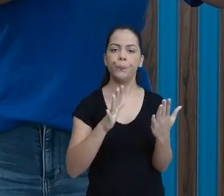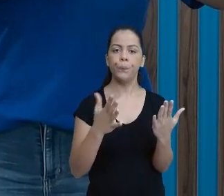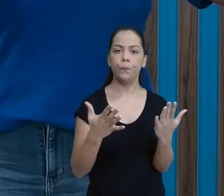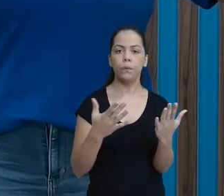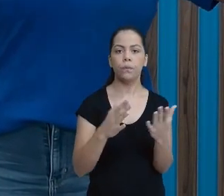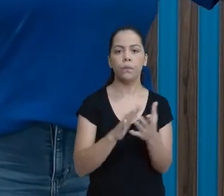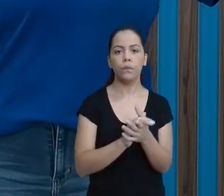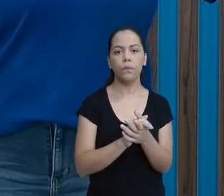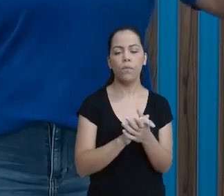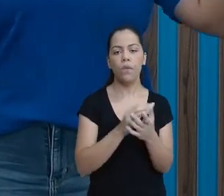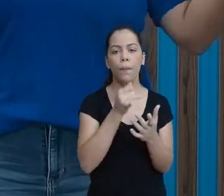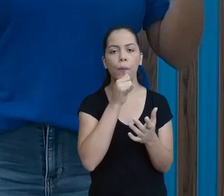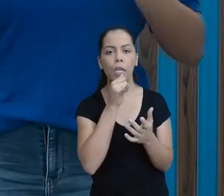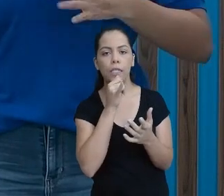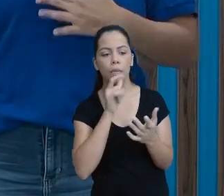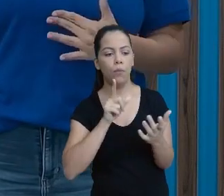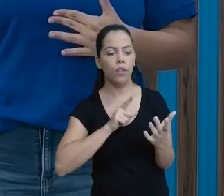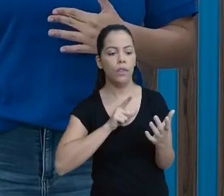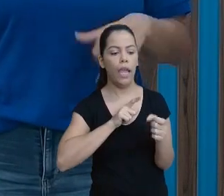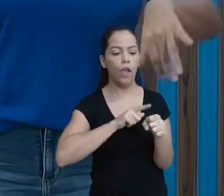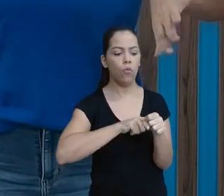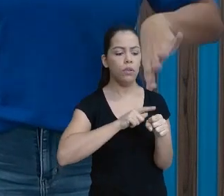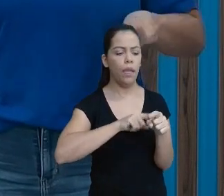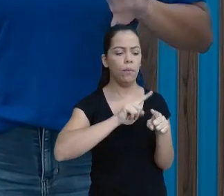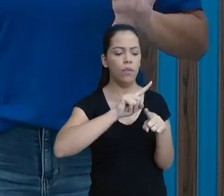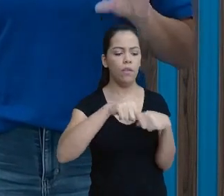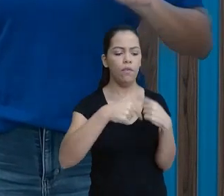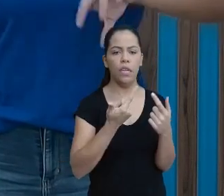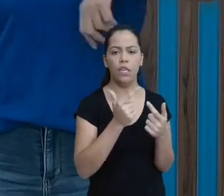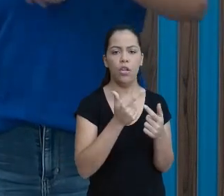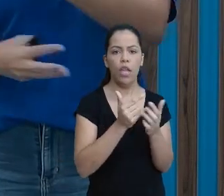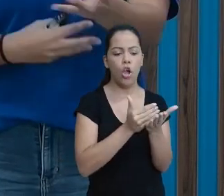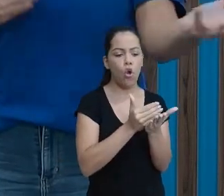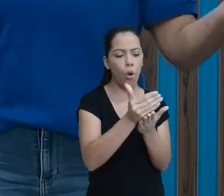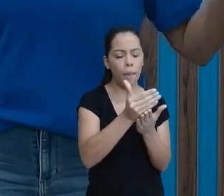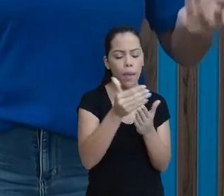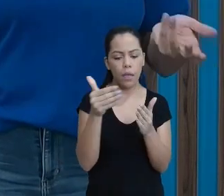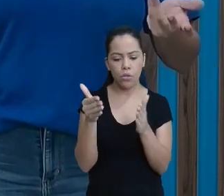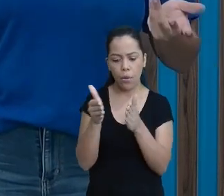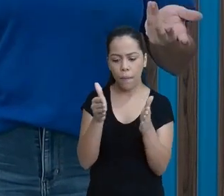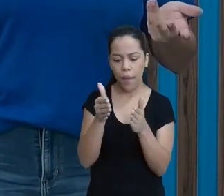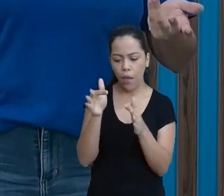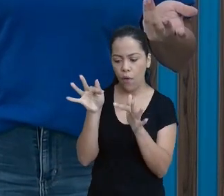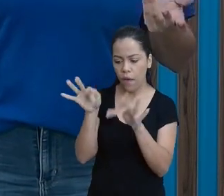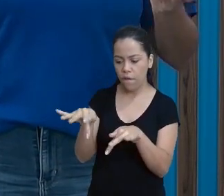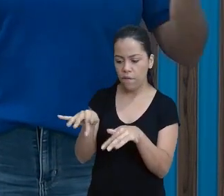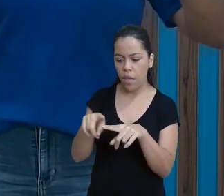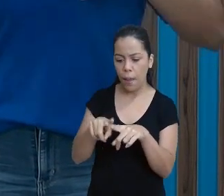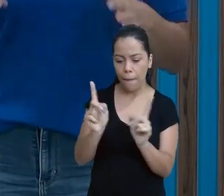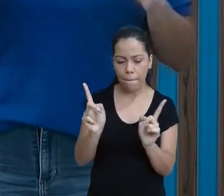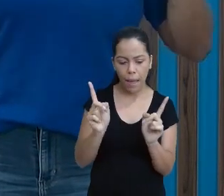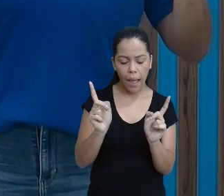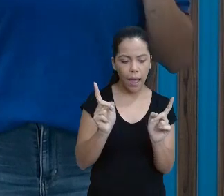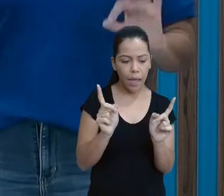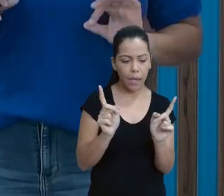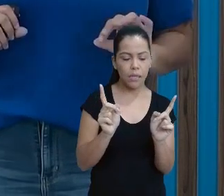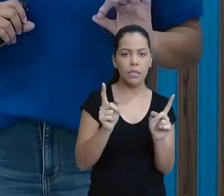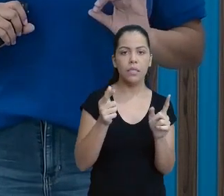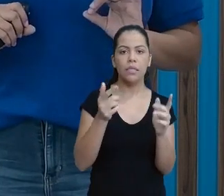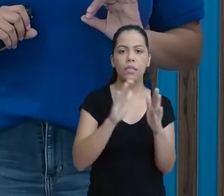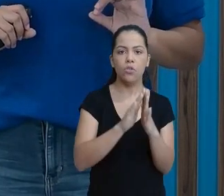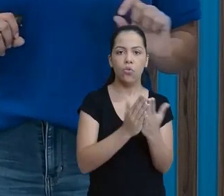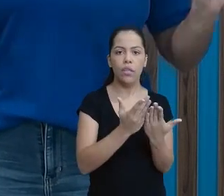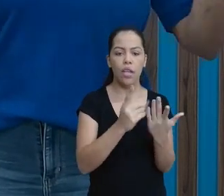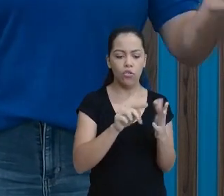no tempo cronológico de início, meio e fim, mas que tem, por exemplo, um tempo psicológico, esse dado ele é